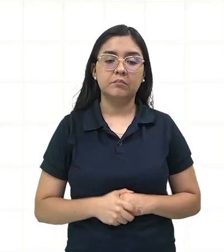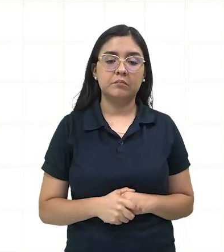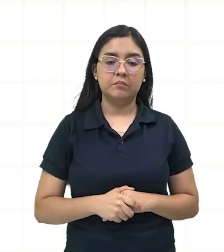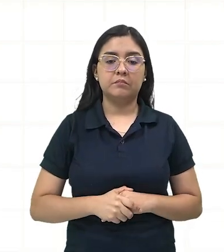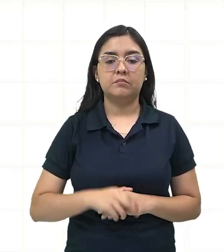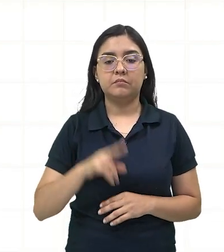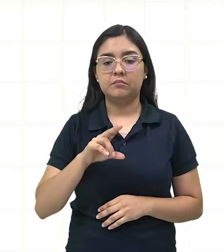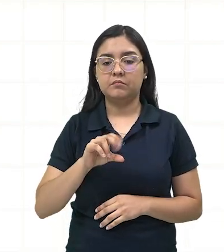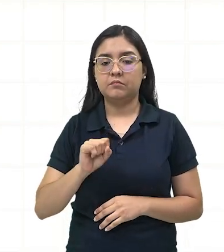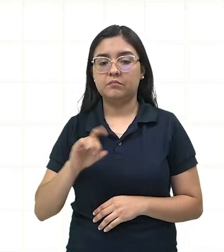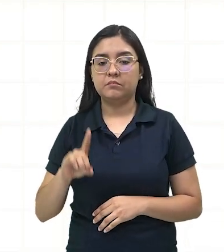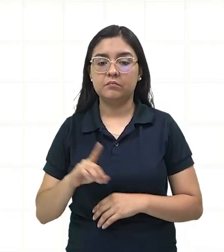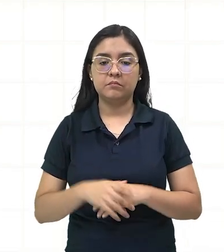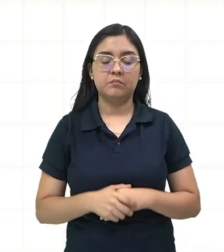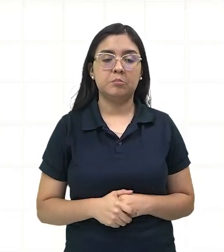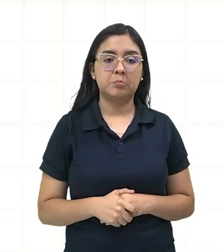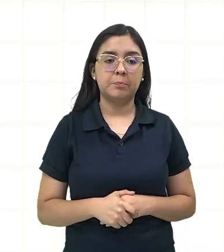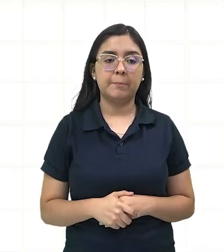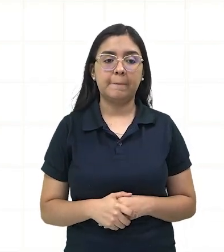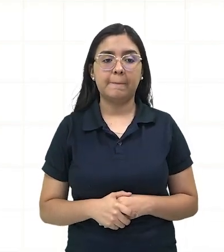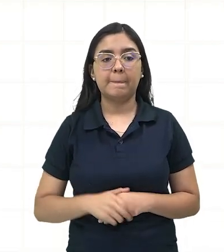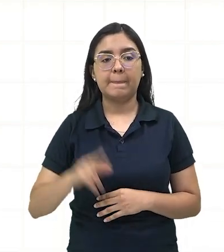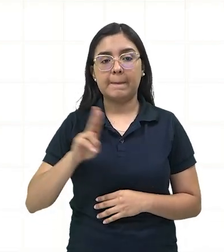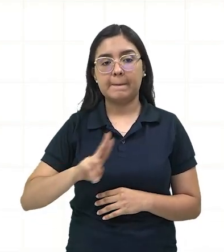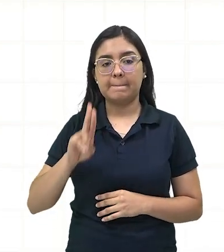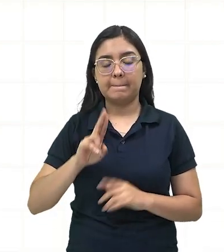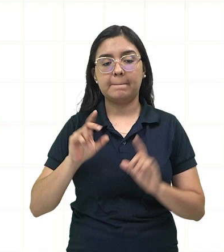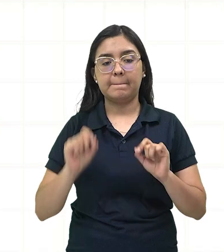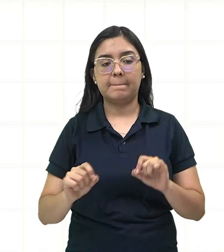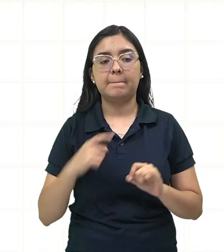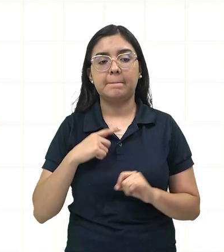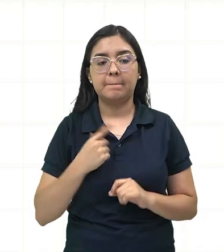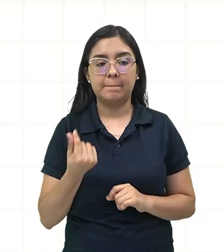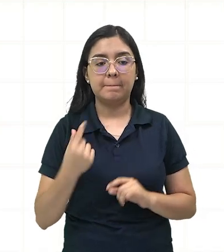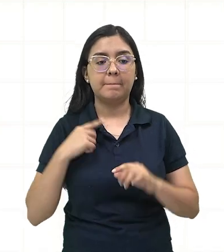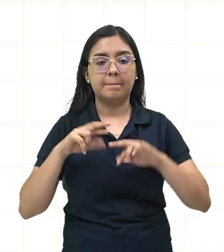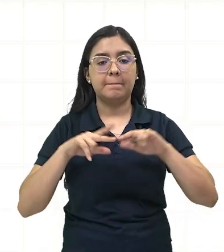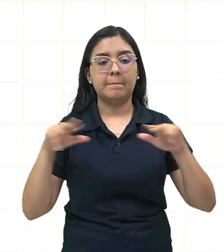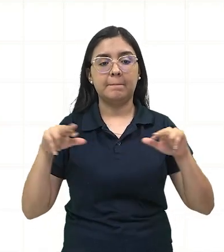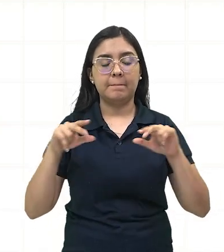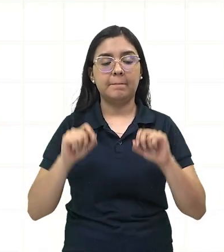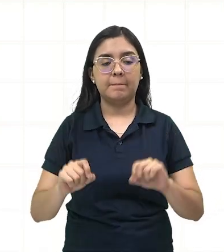sigla USD, aonde é utilizada essa moeda para